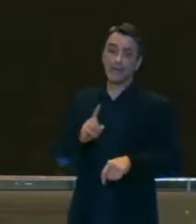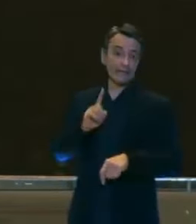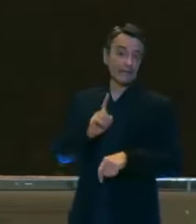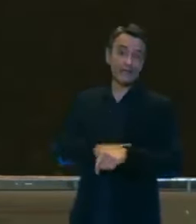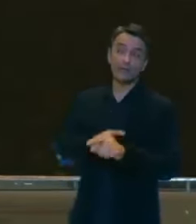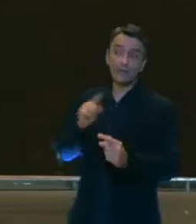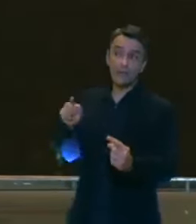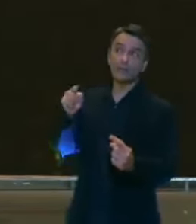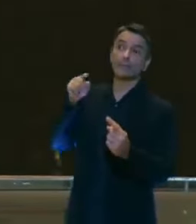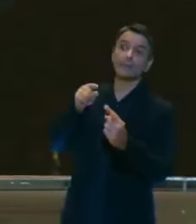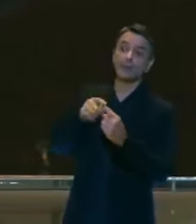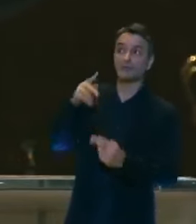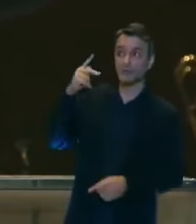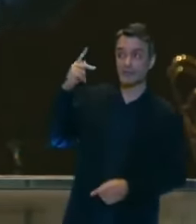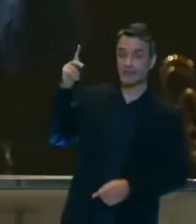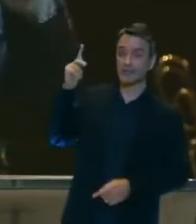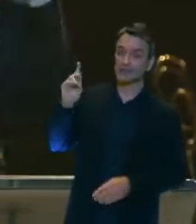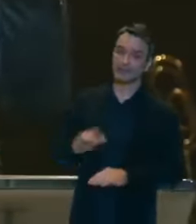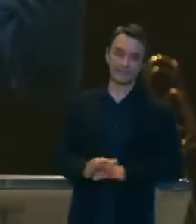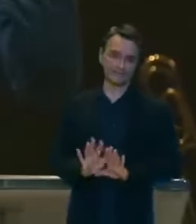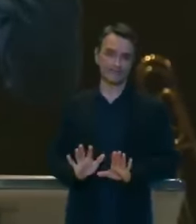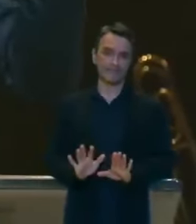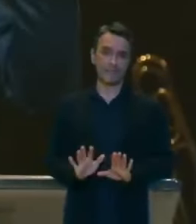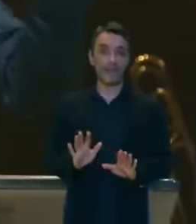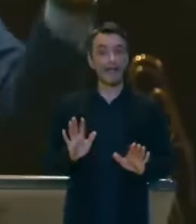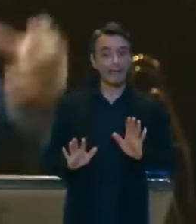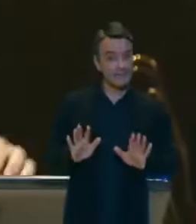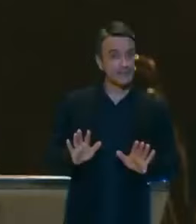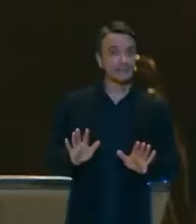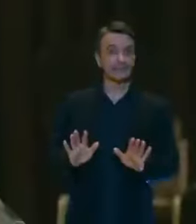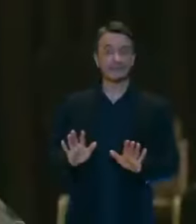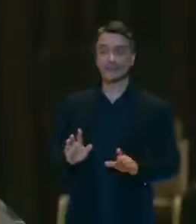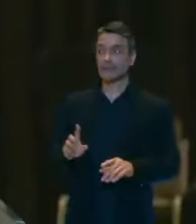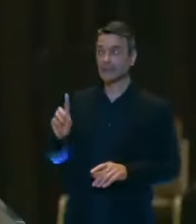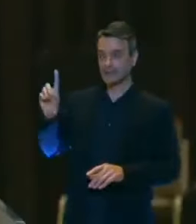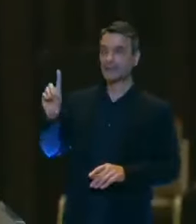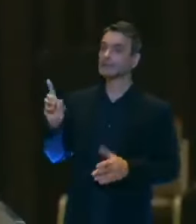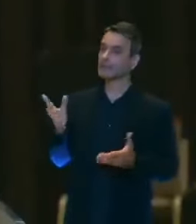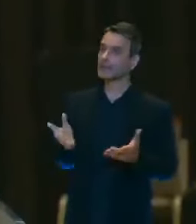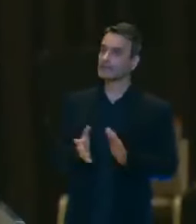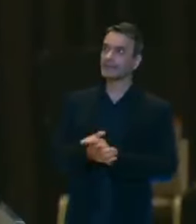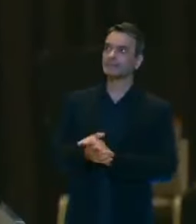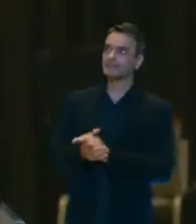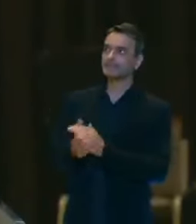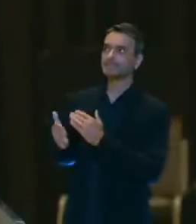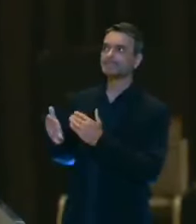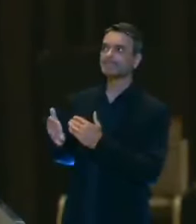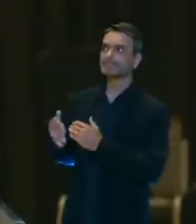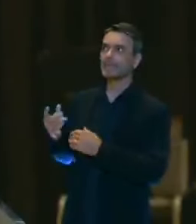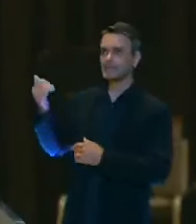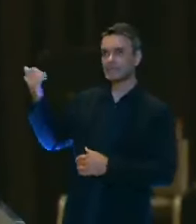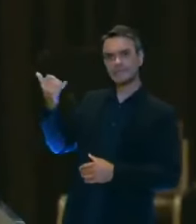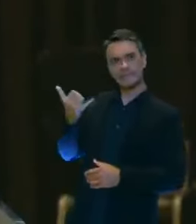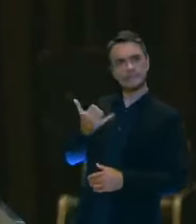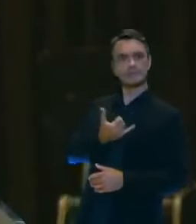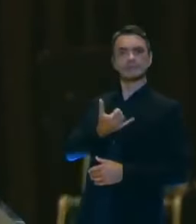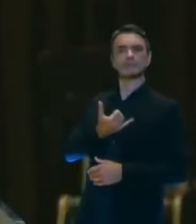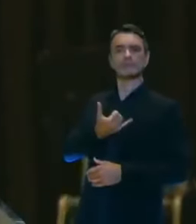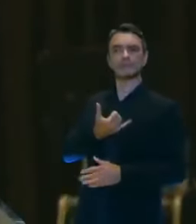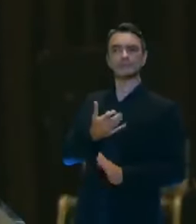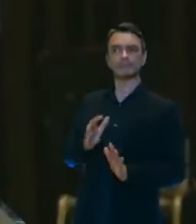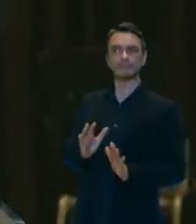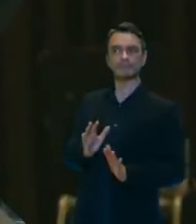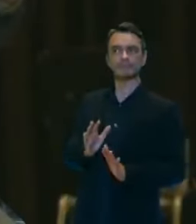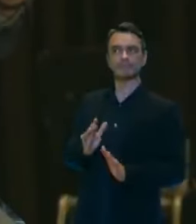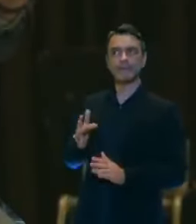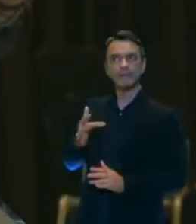Eu creio que por vezes Deus trata a nossa alma cansada falando ao nosso coração. E a palavra de Deus nos